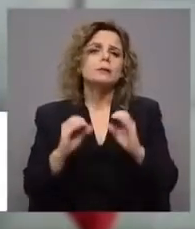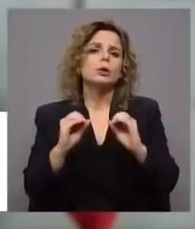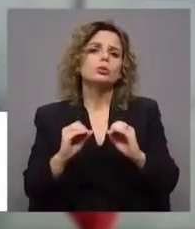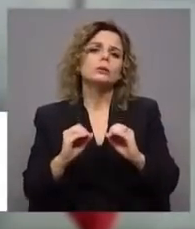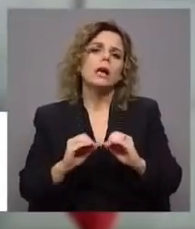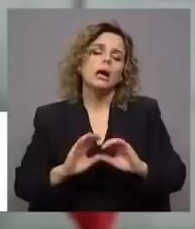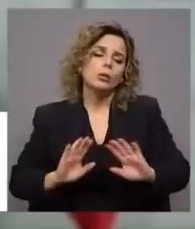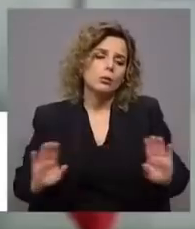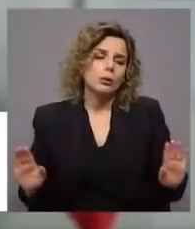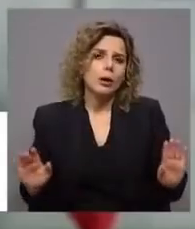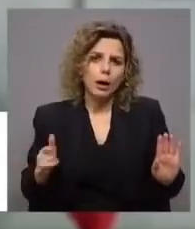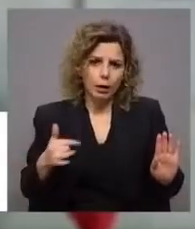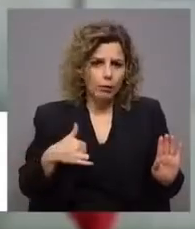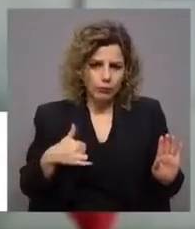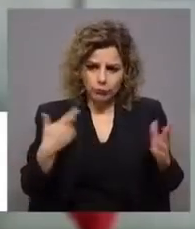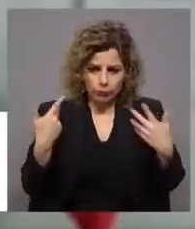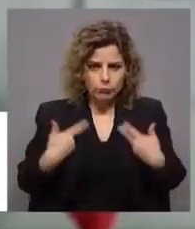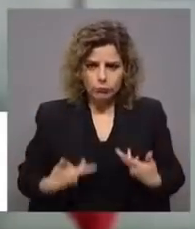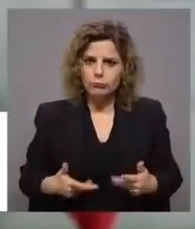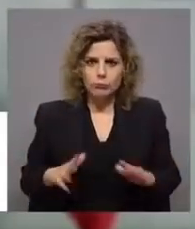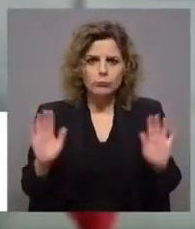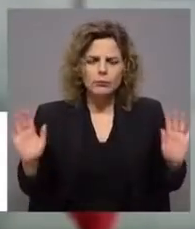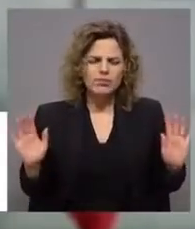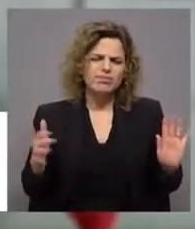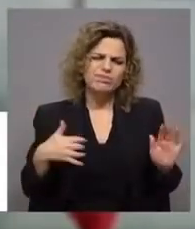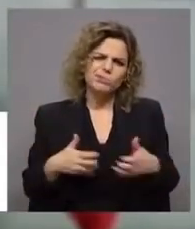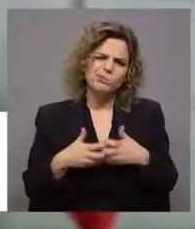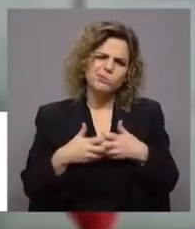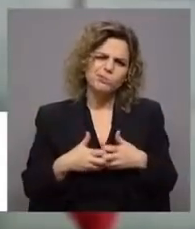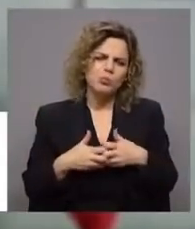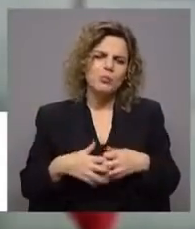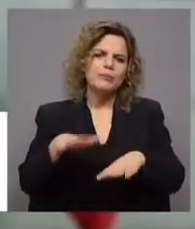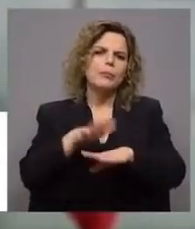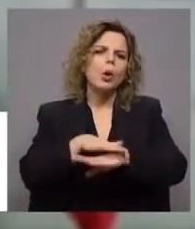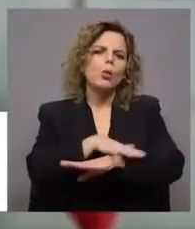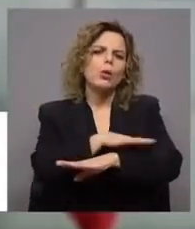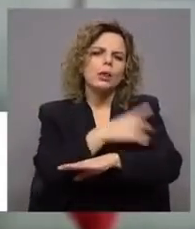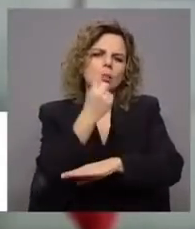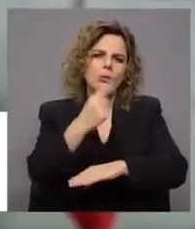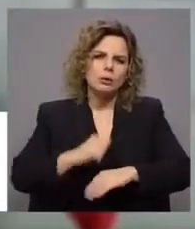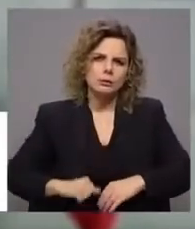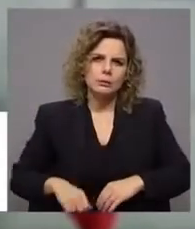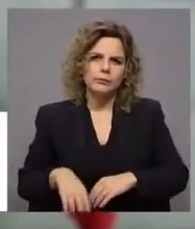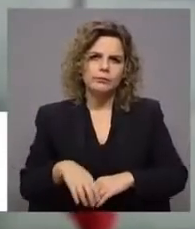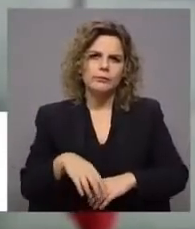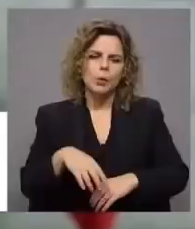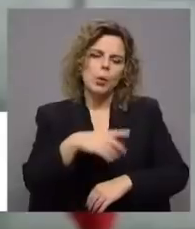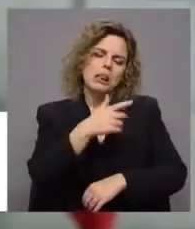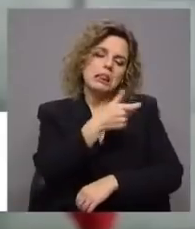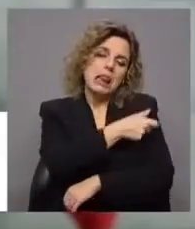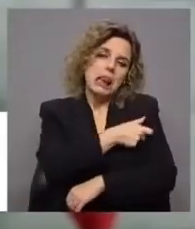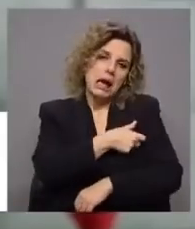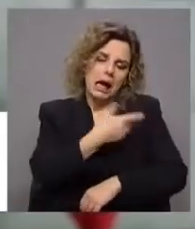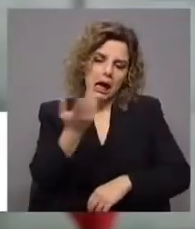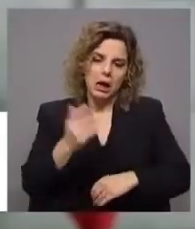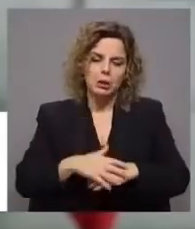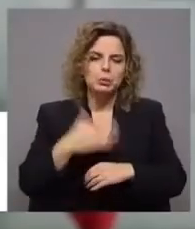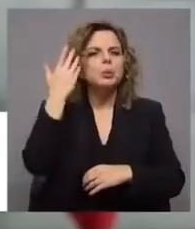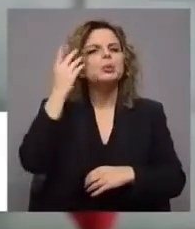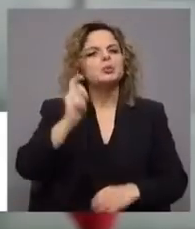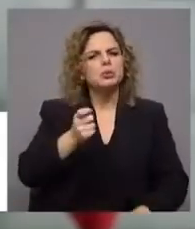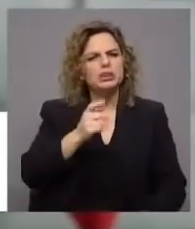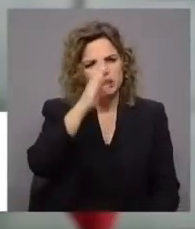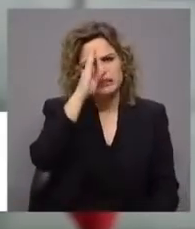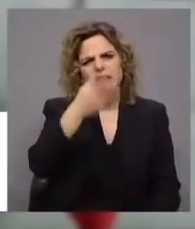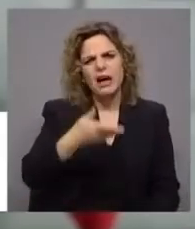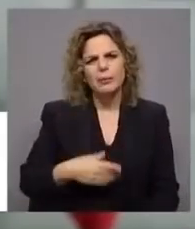eu estou disposto. Eu duvido que tenha um procurador, um delegado ou um juiz, sabe, que tenha direito